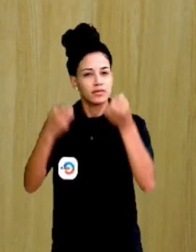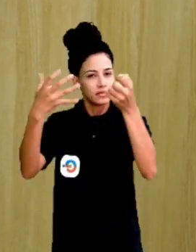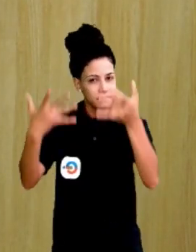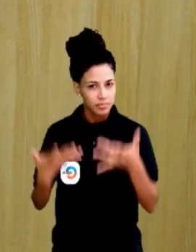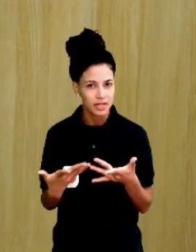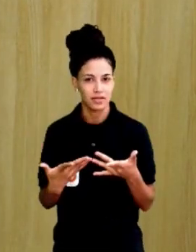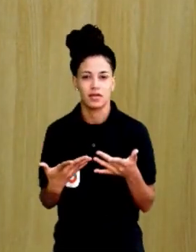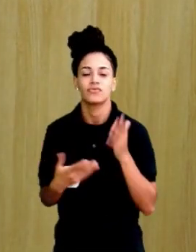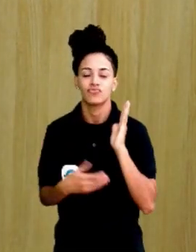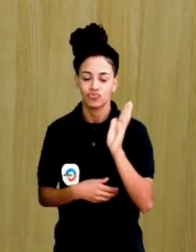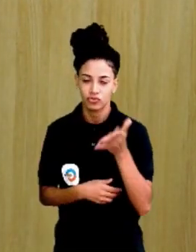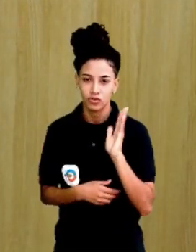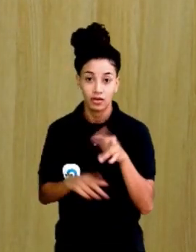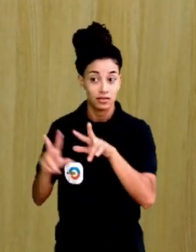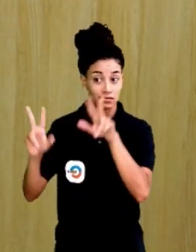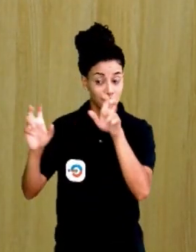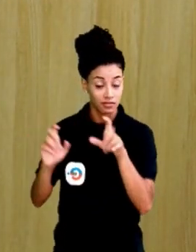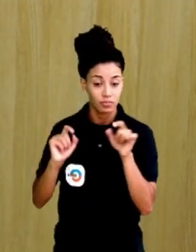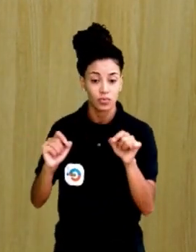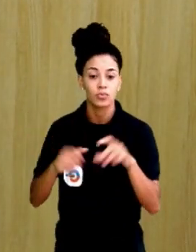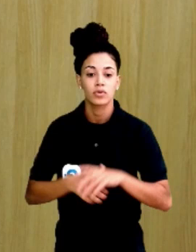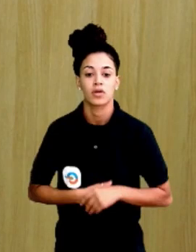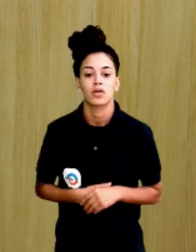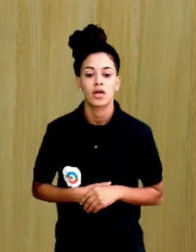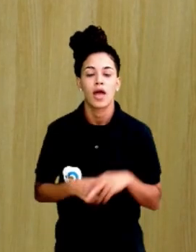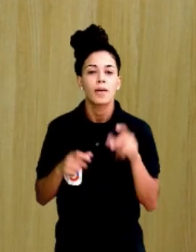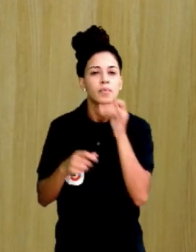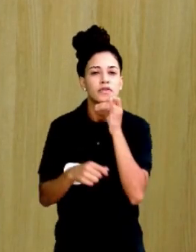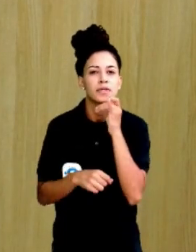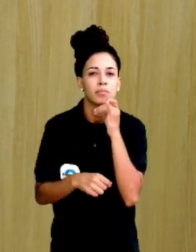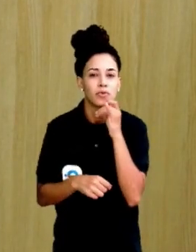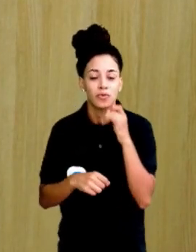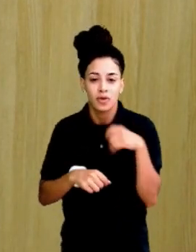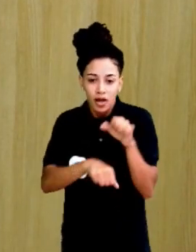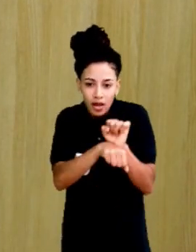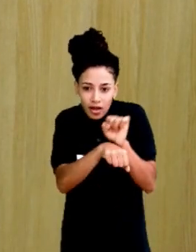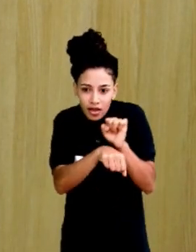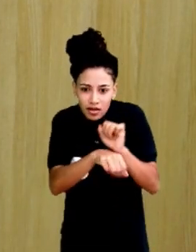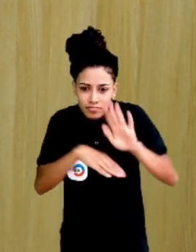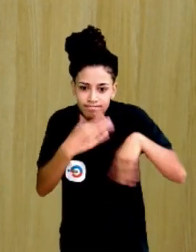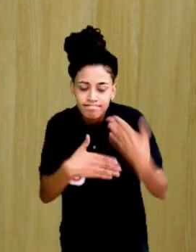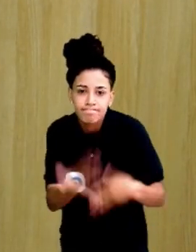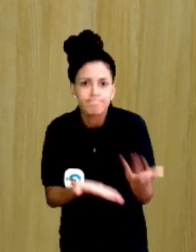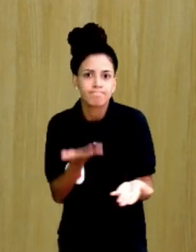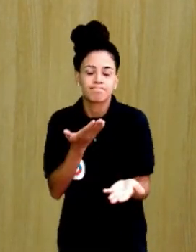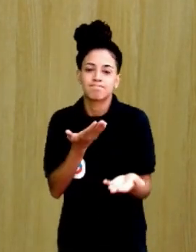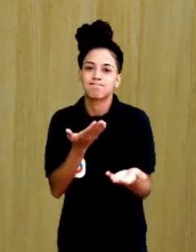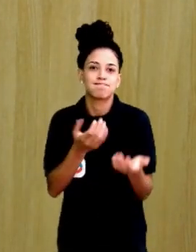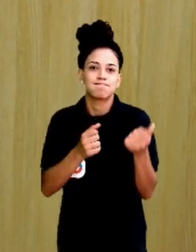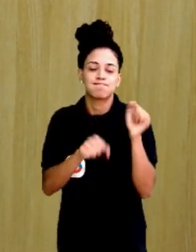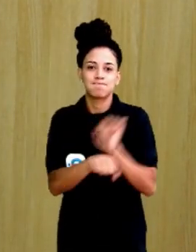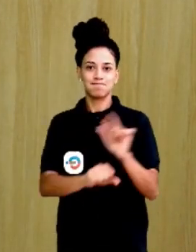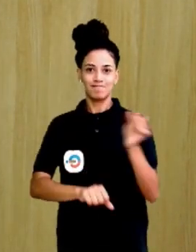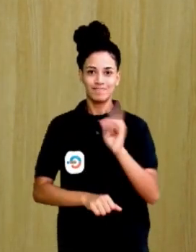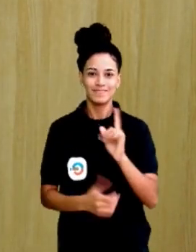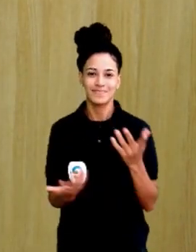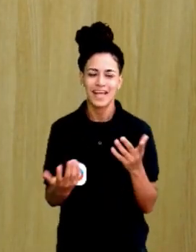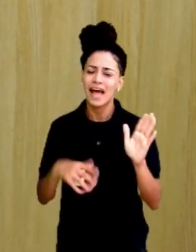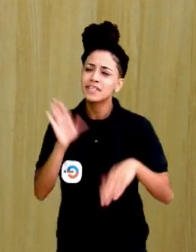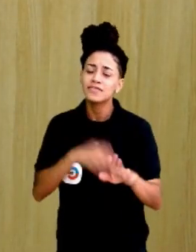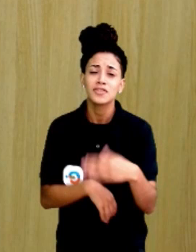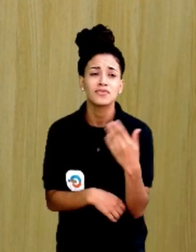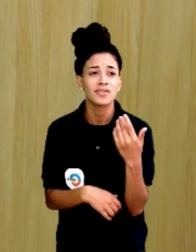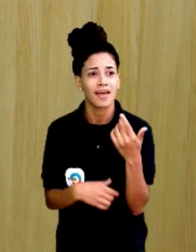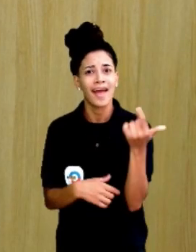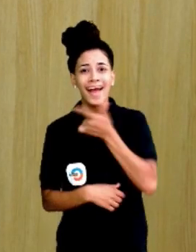descritor que é sobre quebra de expectativa Às vezes você pode achar engraçado